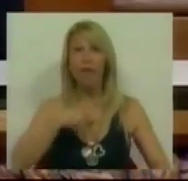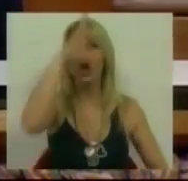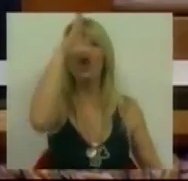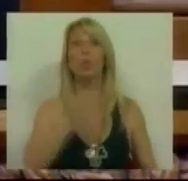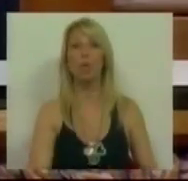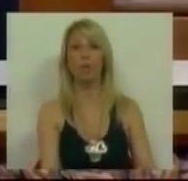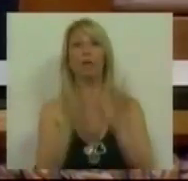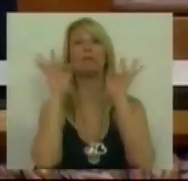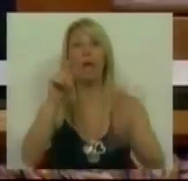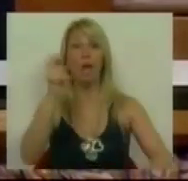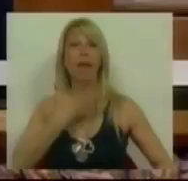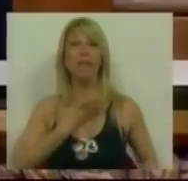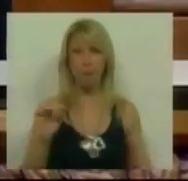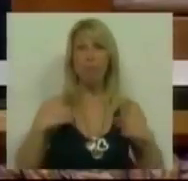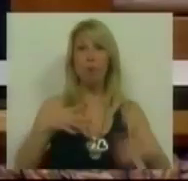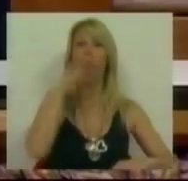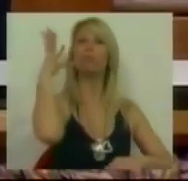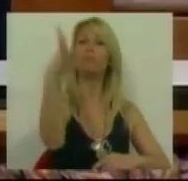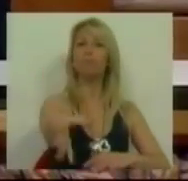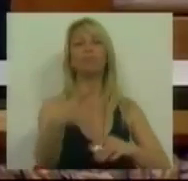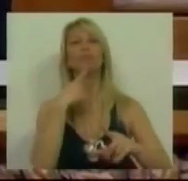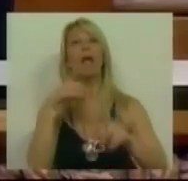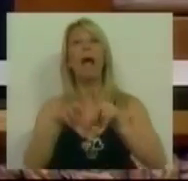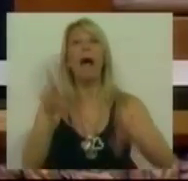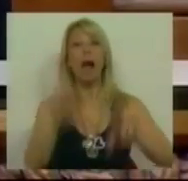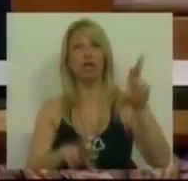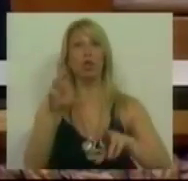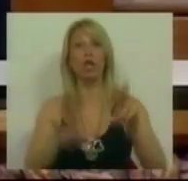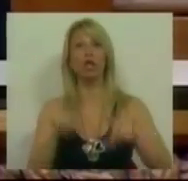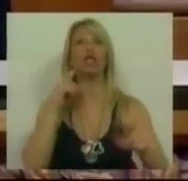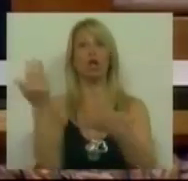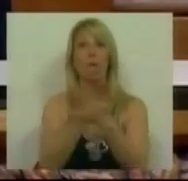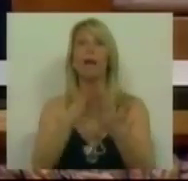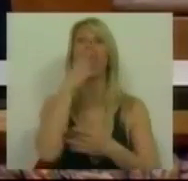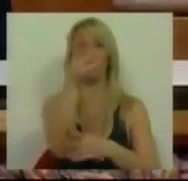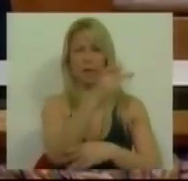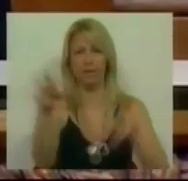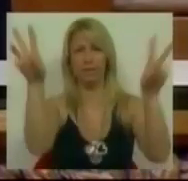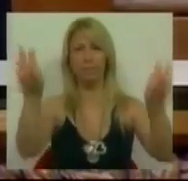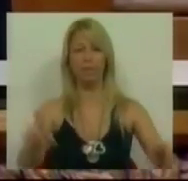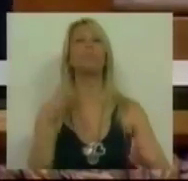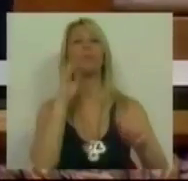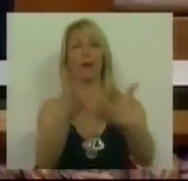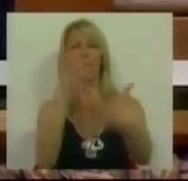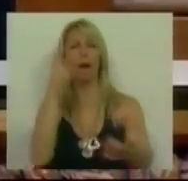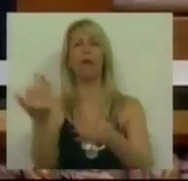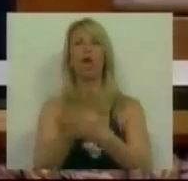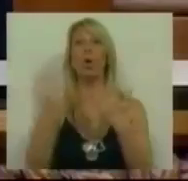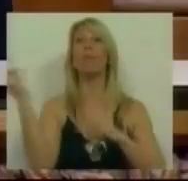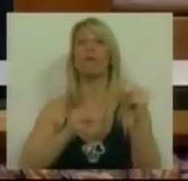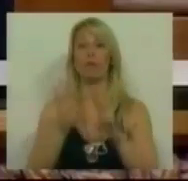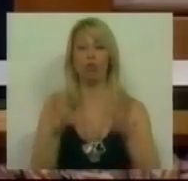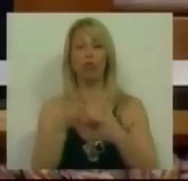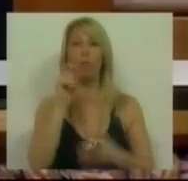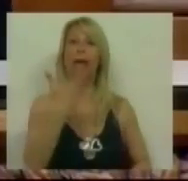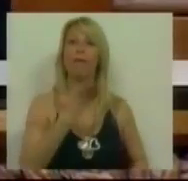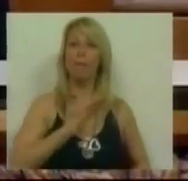própria EDP fez aos seus acionistas e ao mercado, e cito: o impacto económico-financeiro para o grupo da